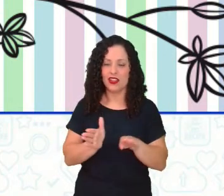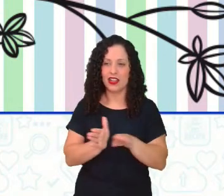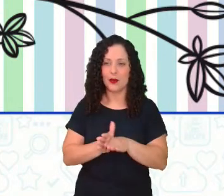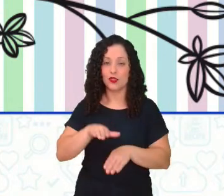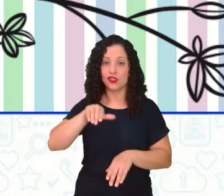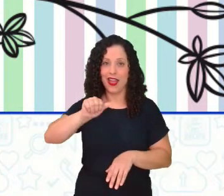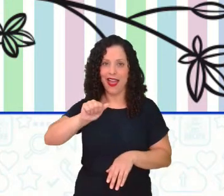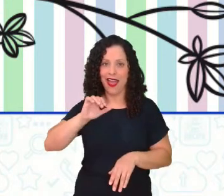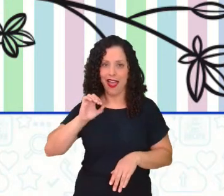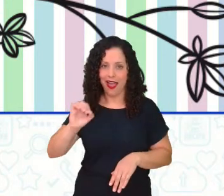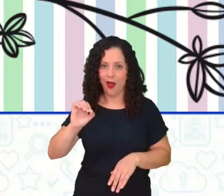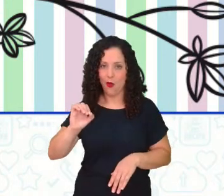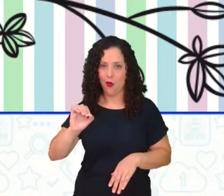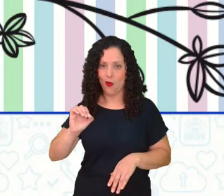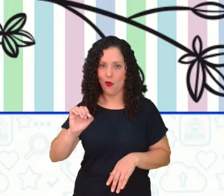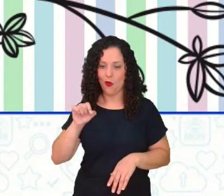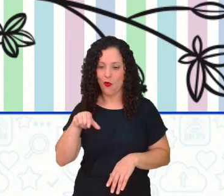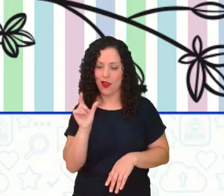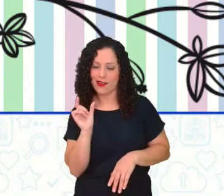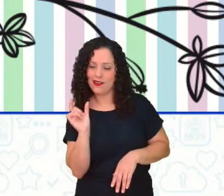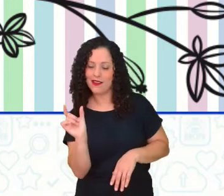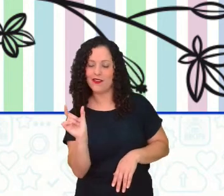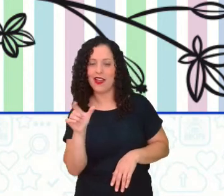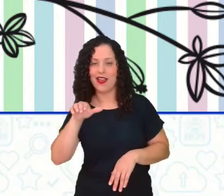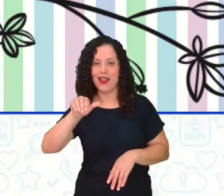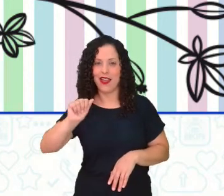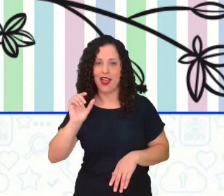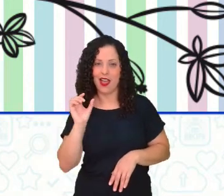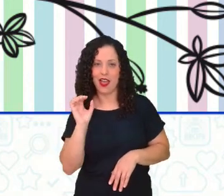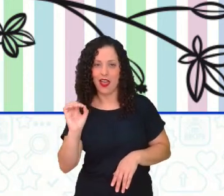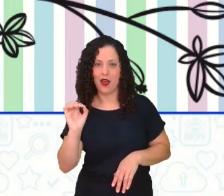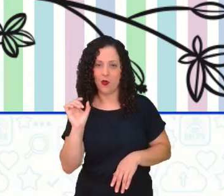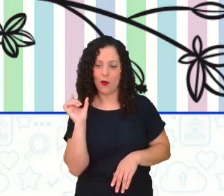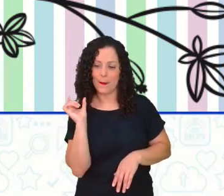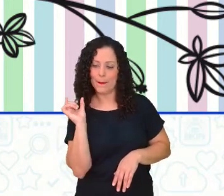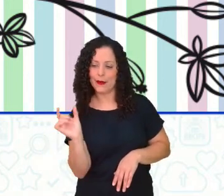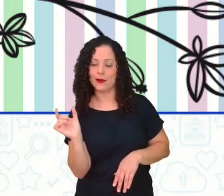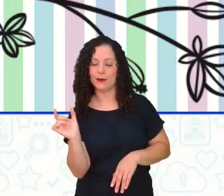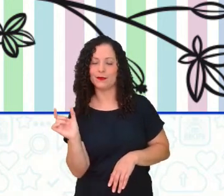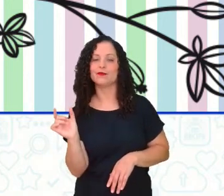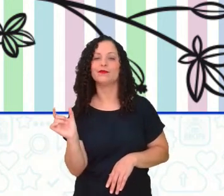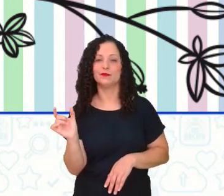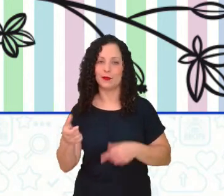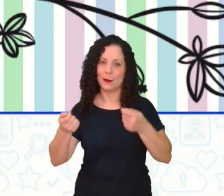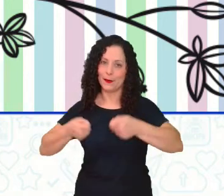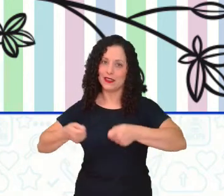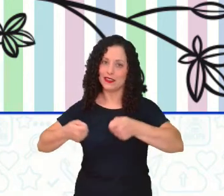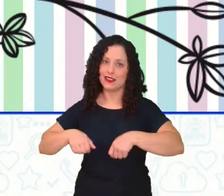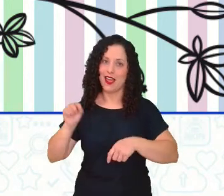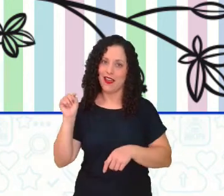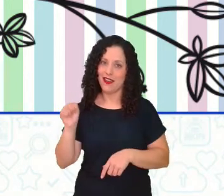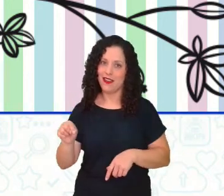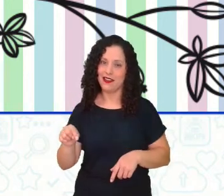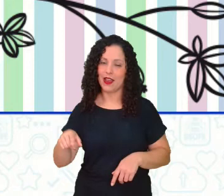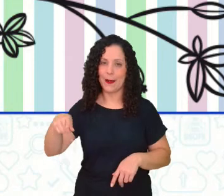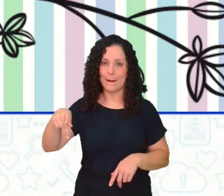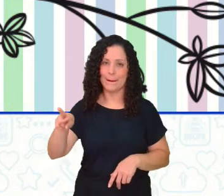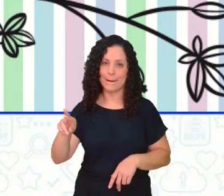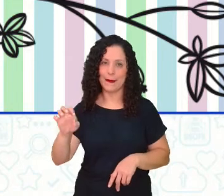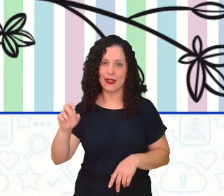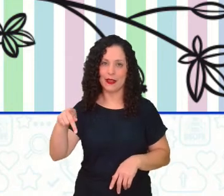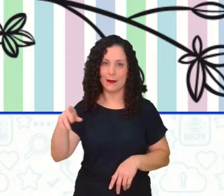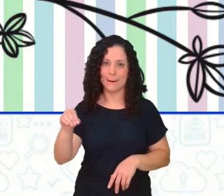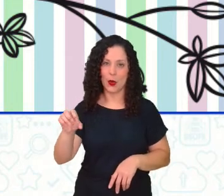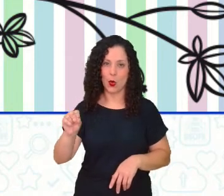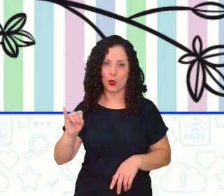Chegamos a algum lugar. Então, eu preciso que essa preposição esteja marcadinha na frase. essa preposição vai vir acompanhada do